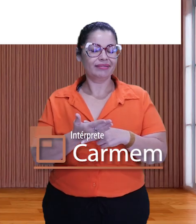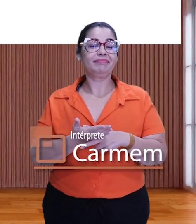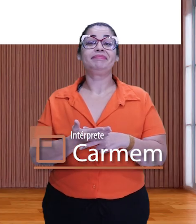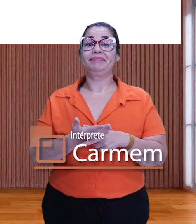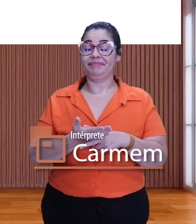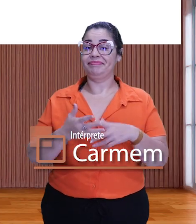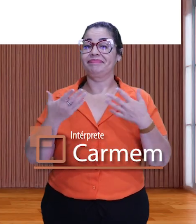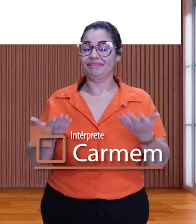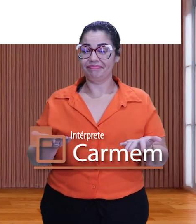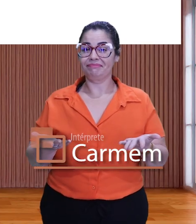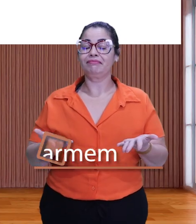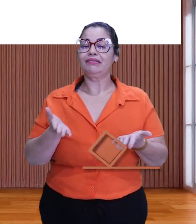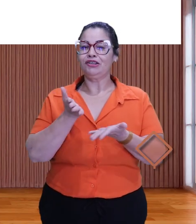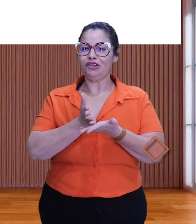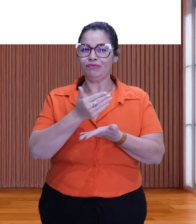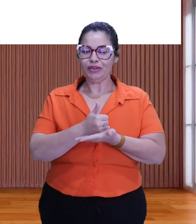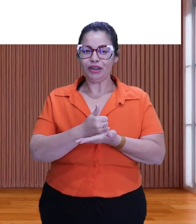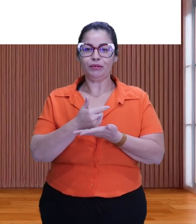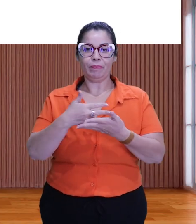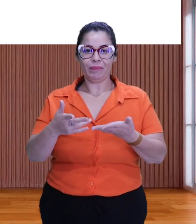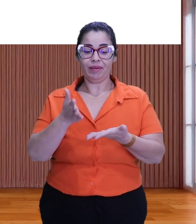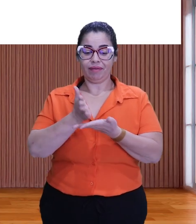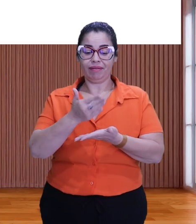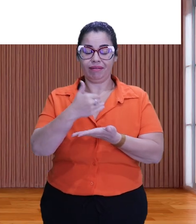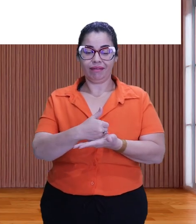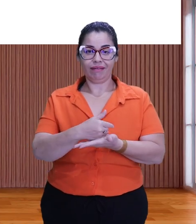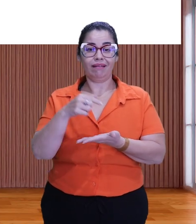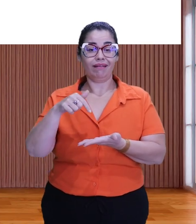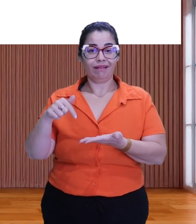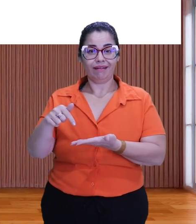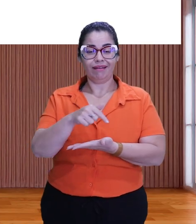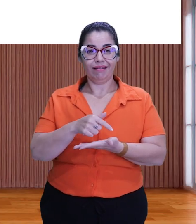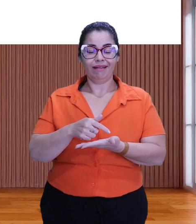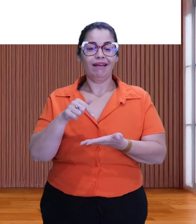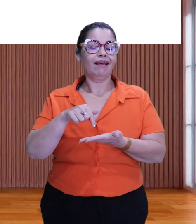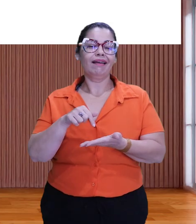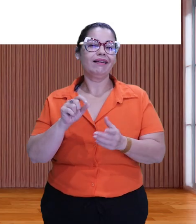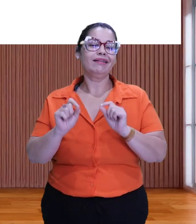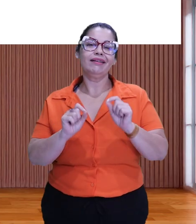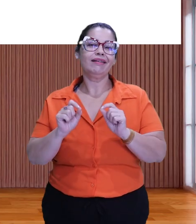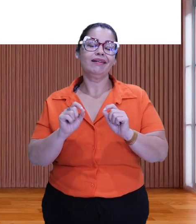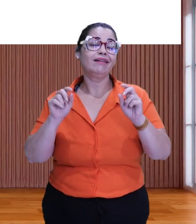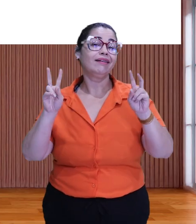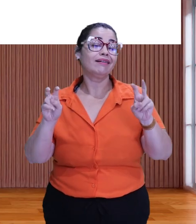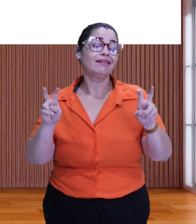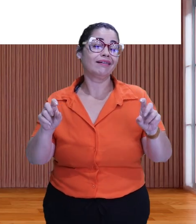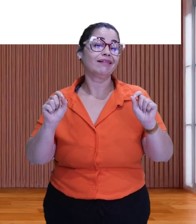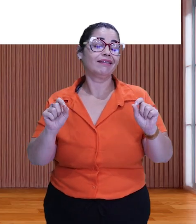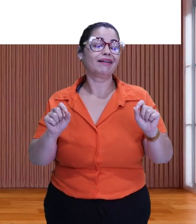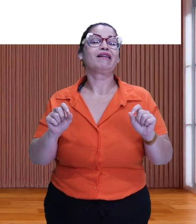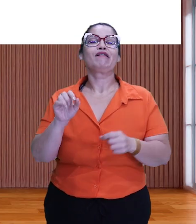recreio? Pois é, quando a gente divide algo em partes, está lidando com